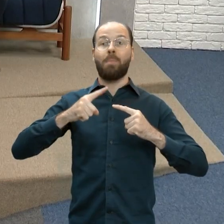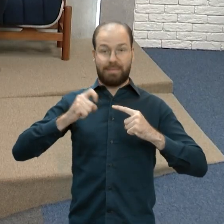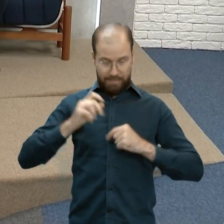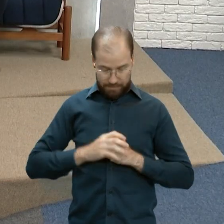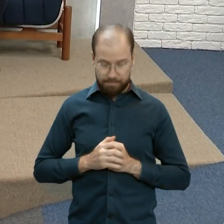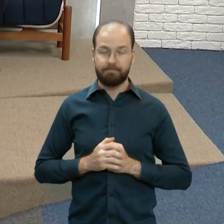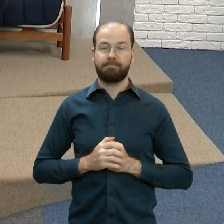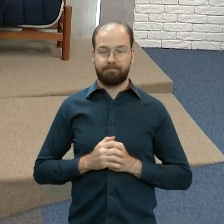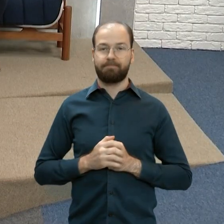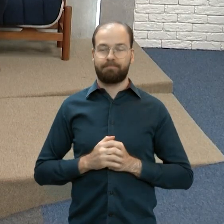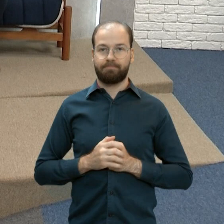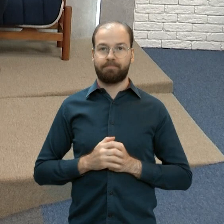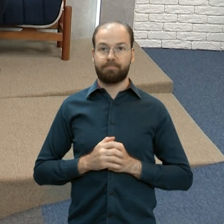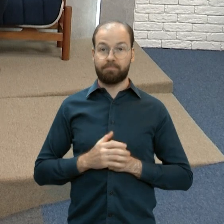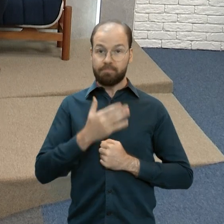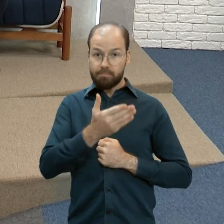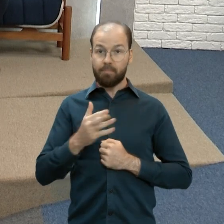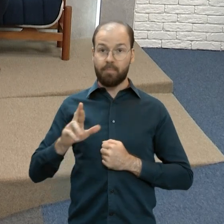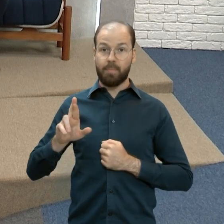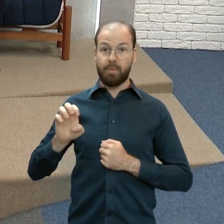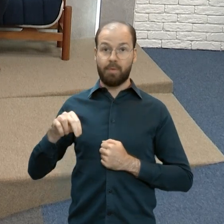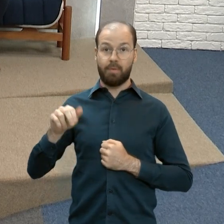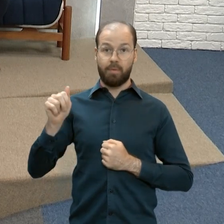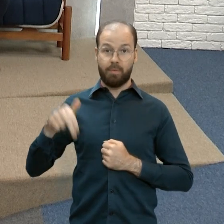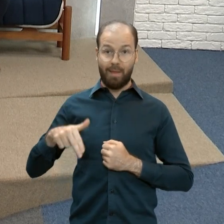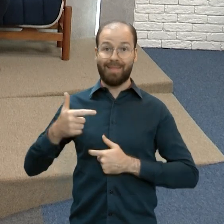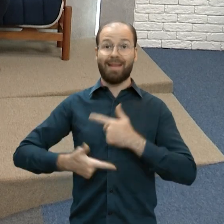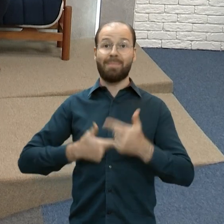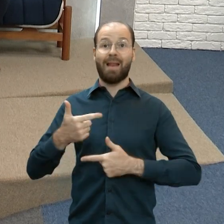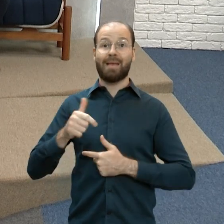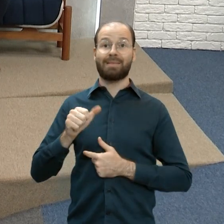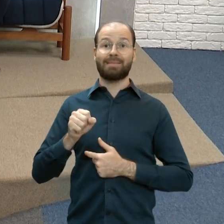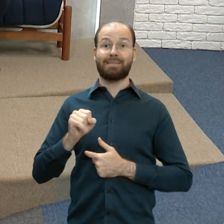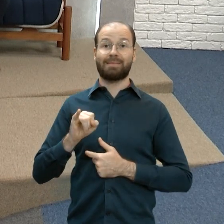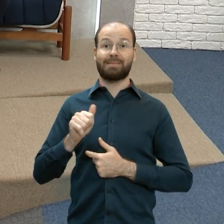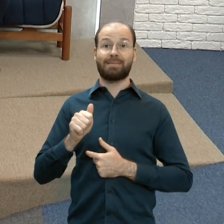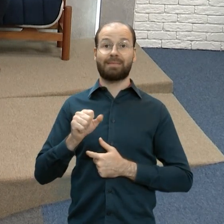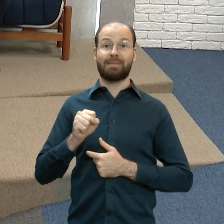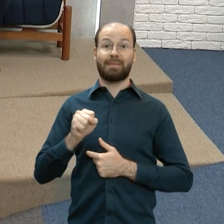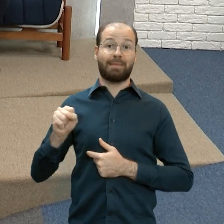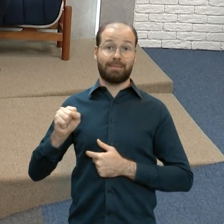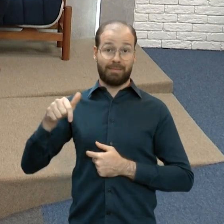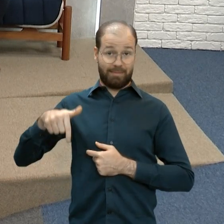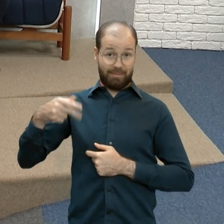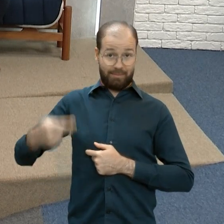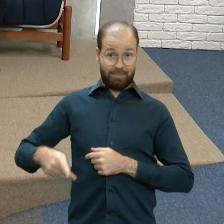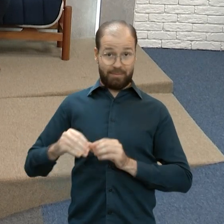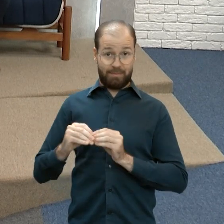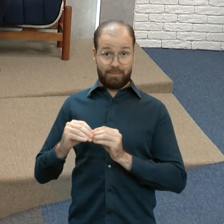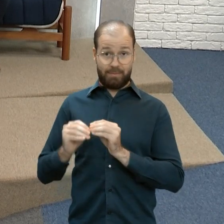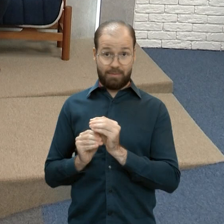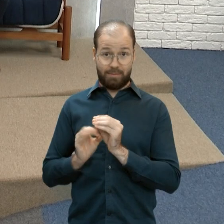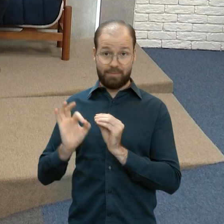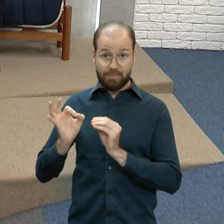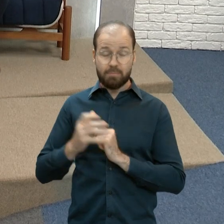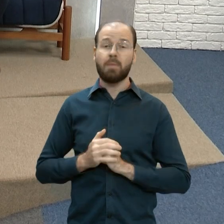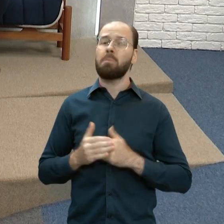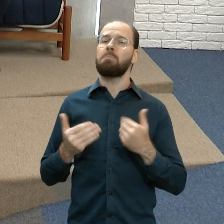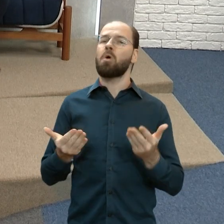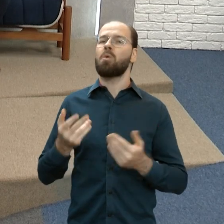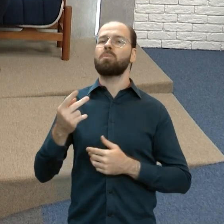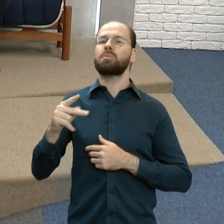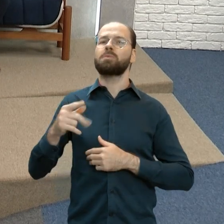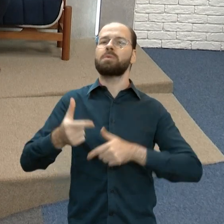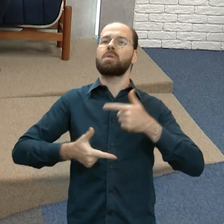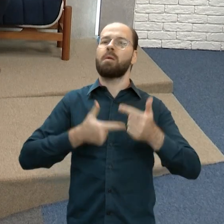Renan, trabalha no CIAS aqui da UFG. Quais são os trabalhos desenvolvidos nesse